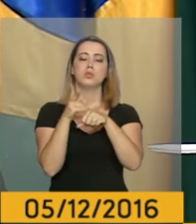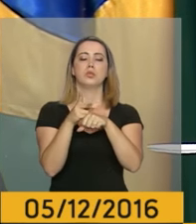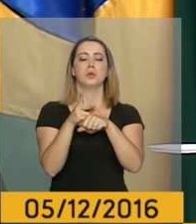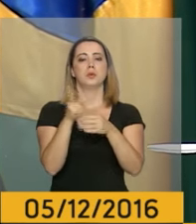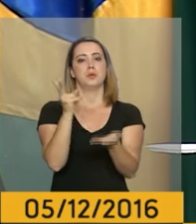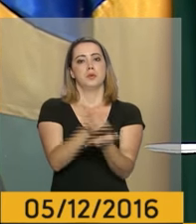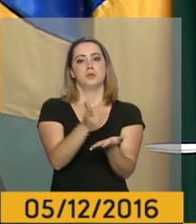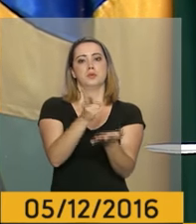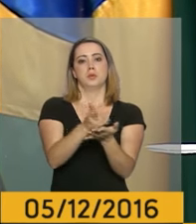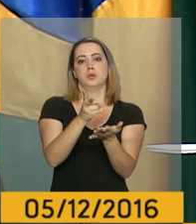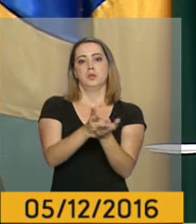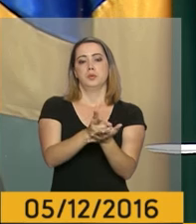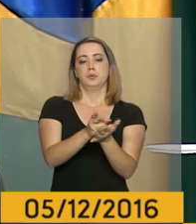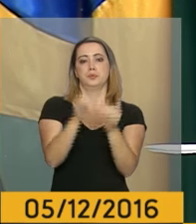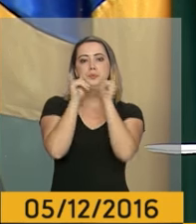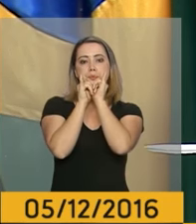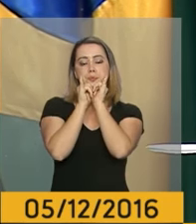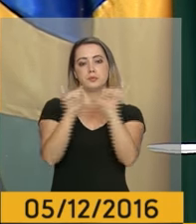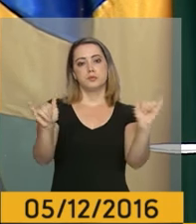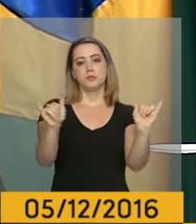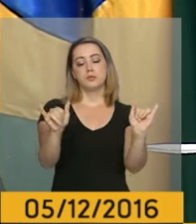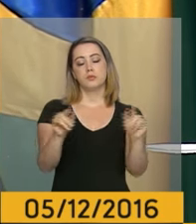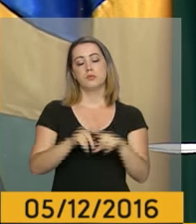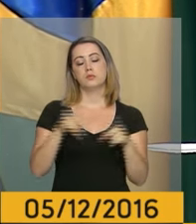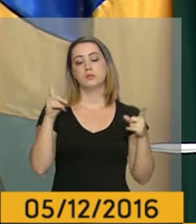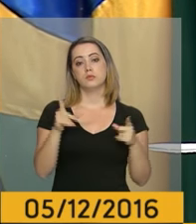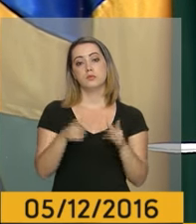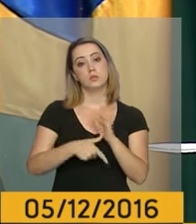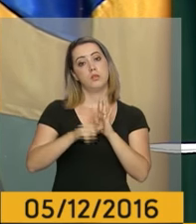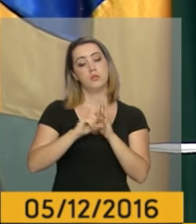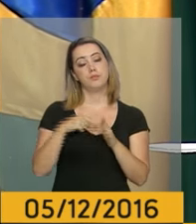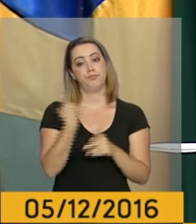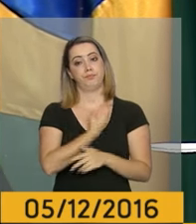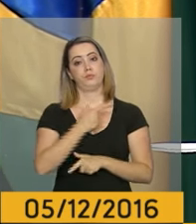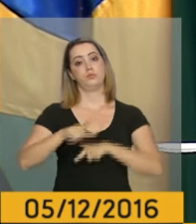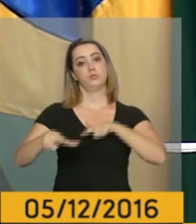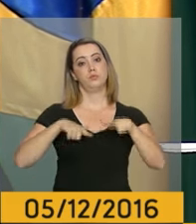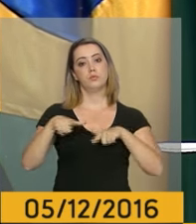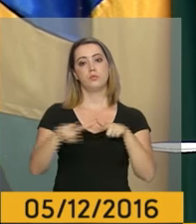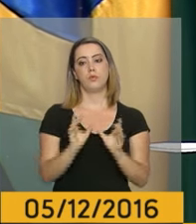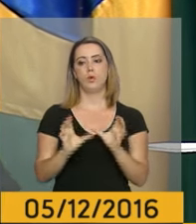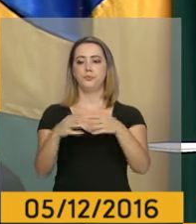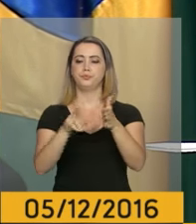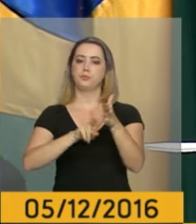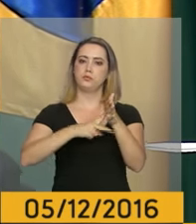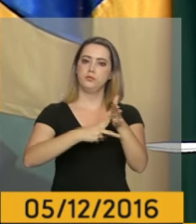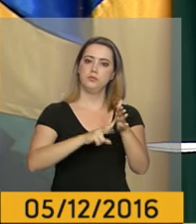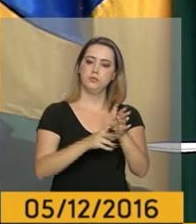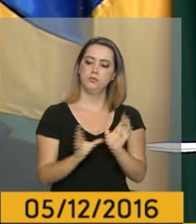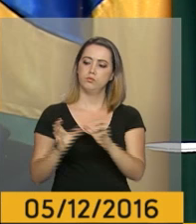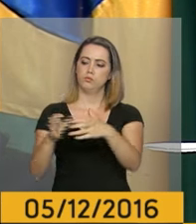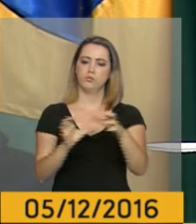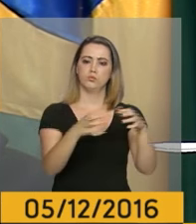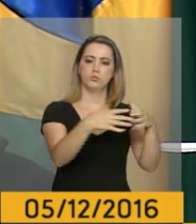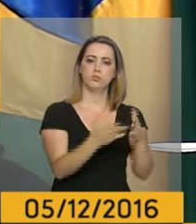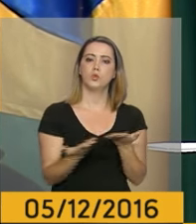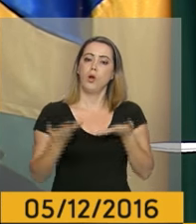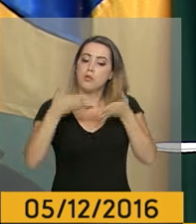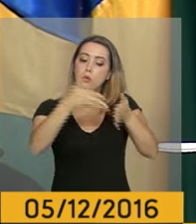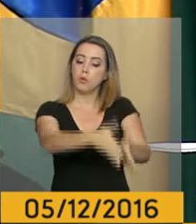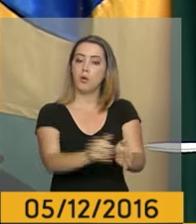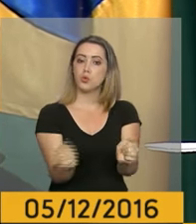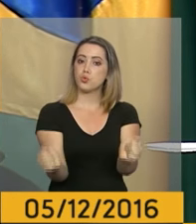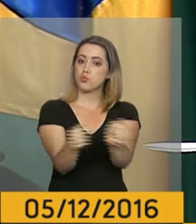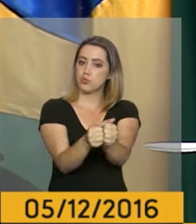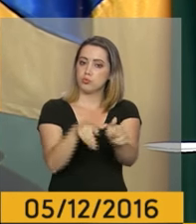comunicação. Certo, entretanto, que durante os trabalhos e as centrais sindicais estiveram presentes,